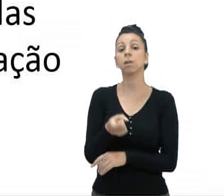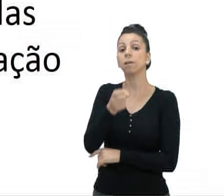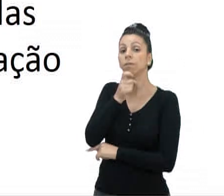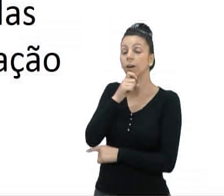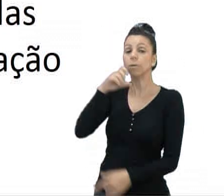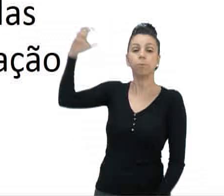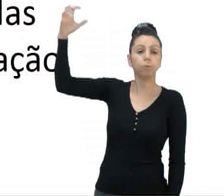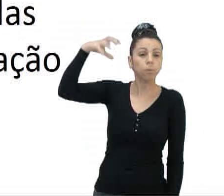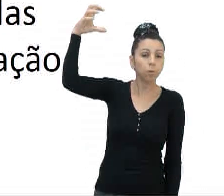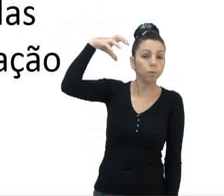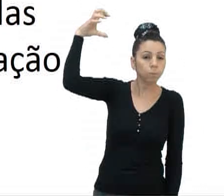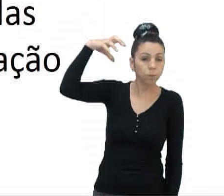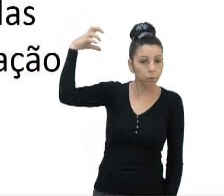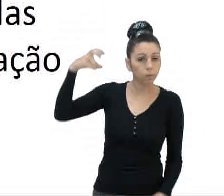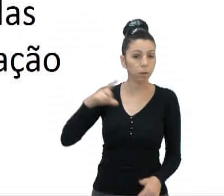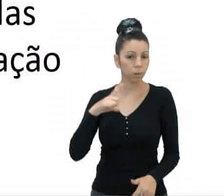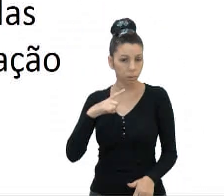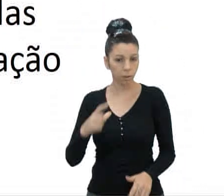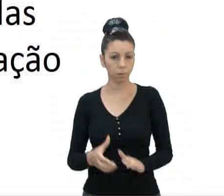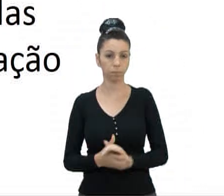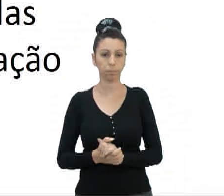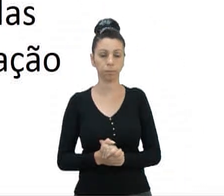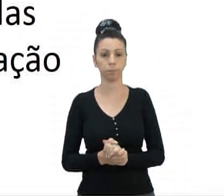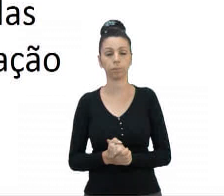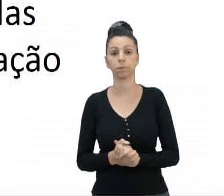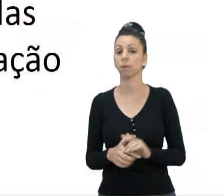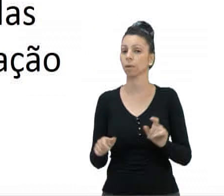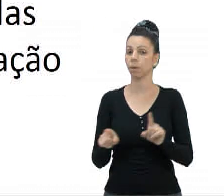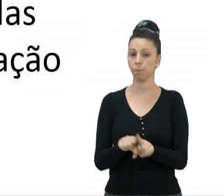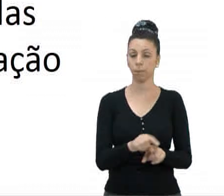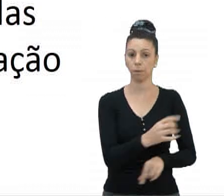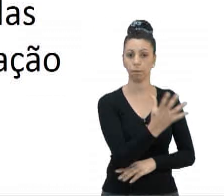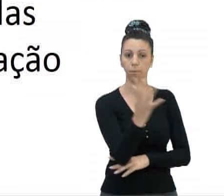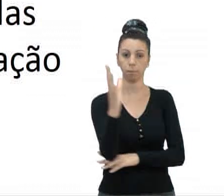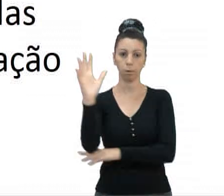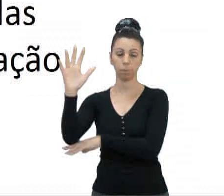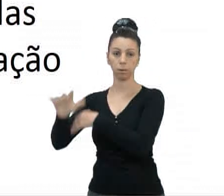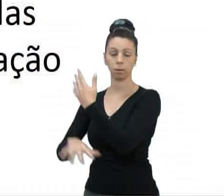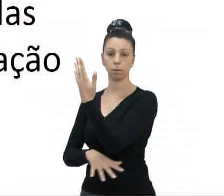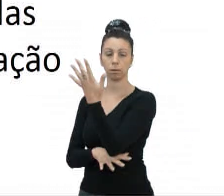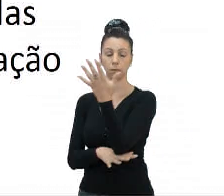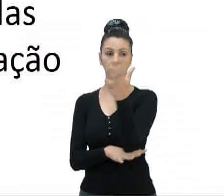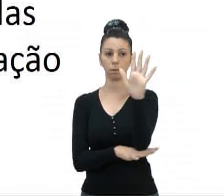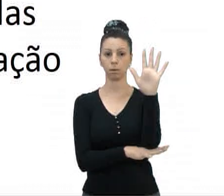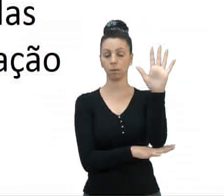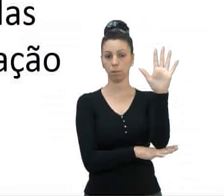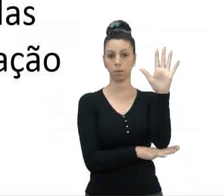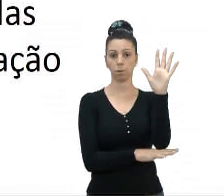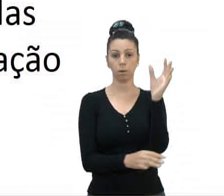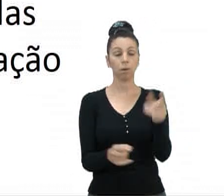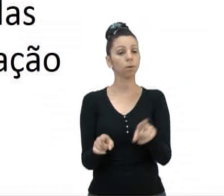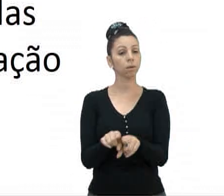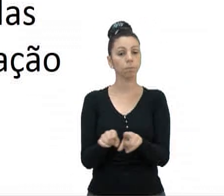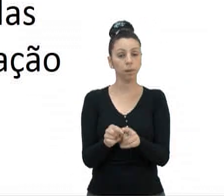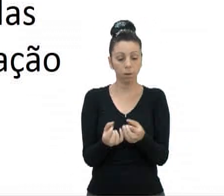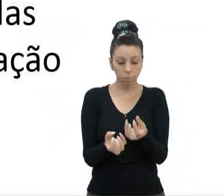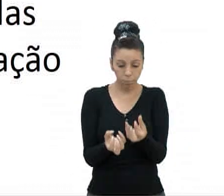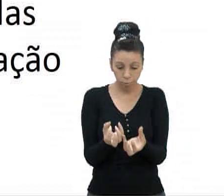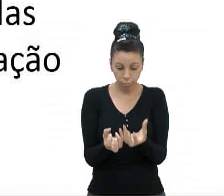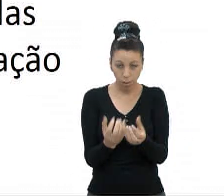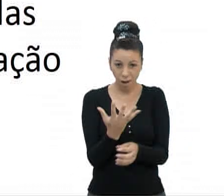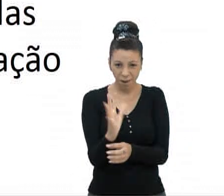algumas áreas de formação de árvores, né, de maior porte, ou arbustos, que se constituem